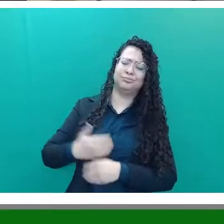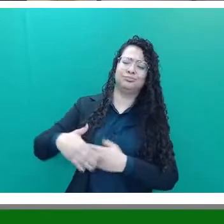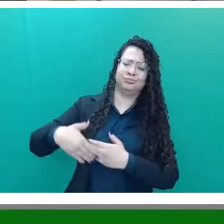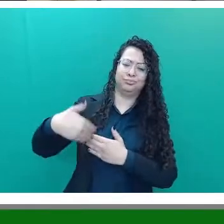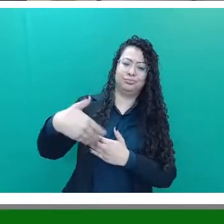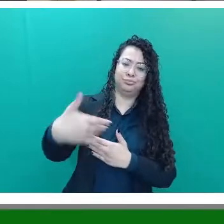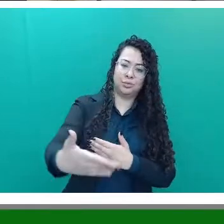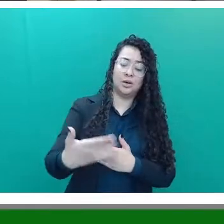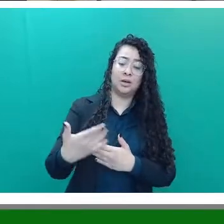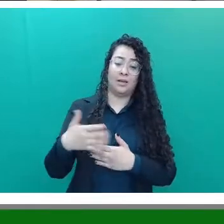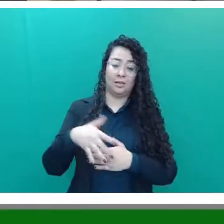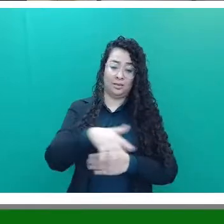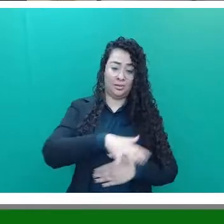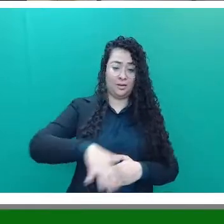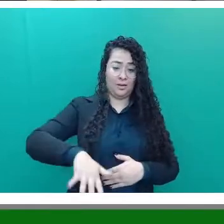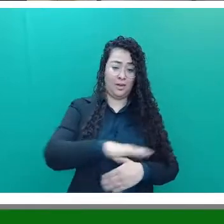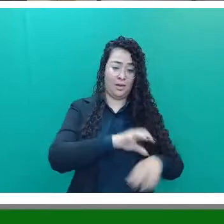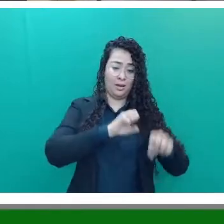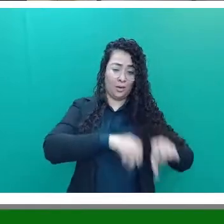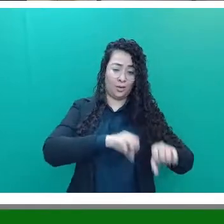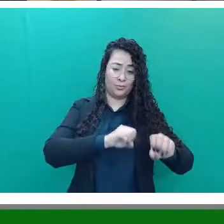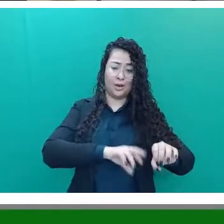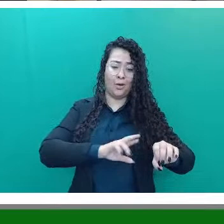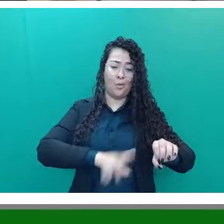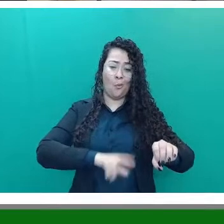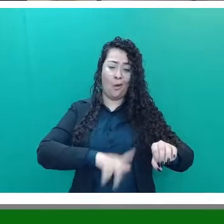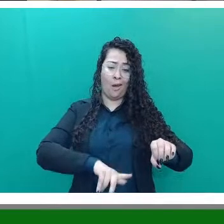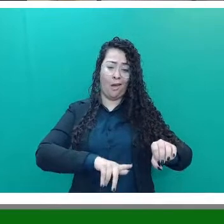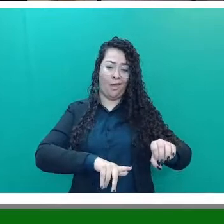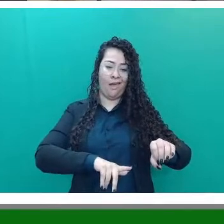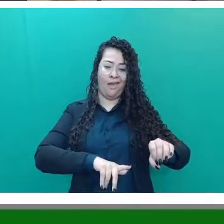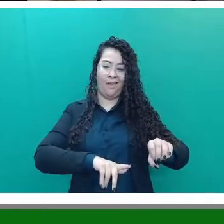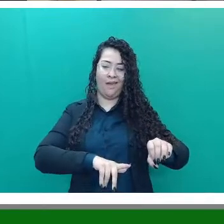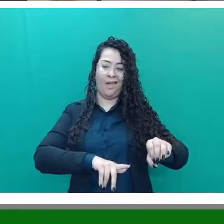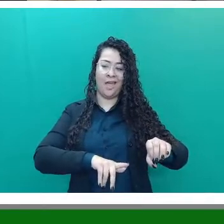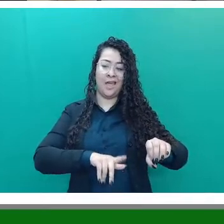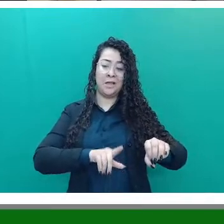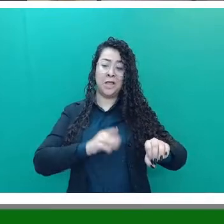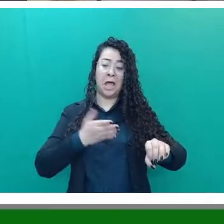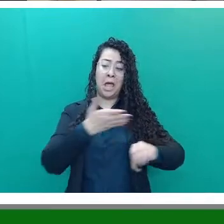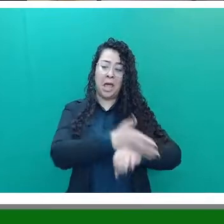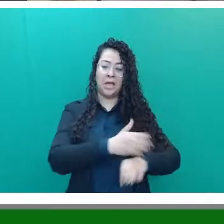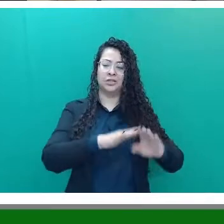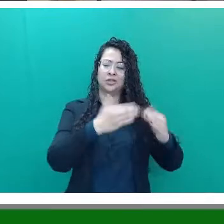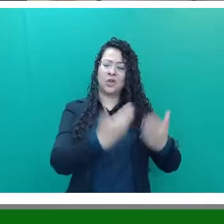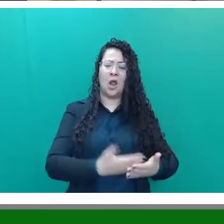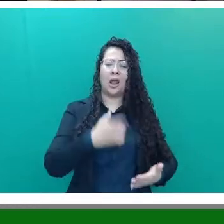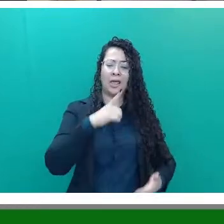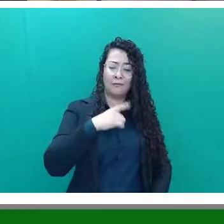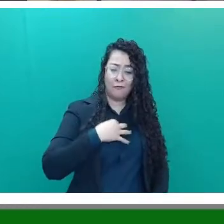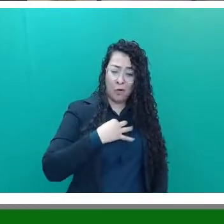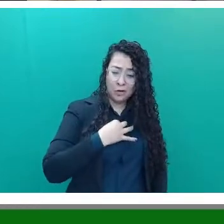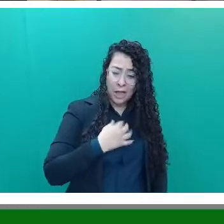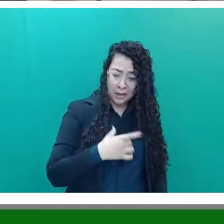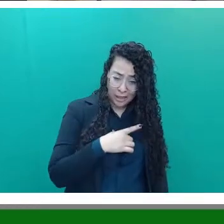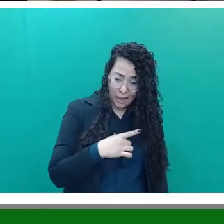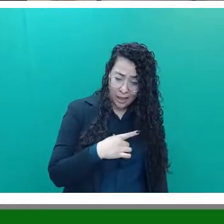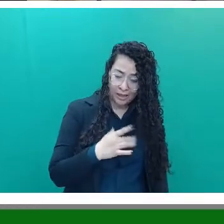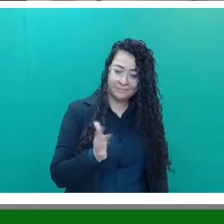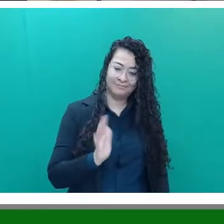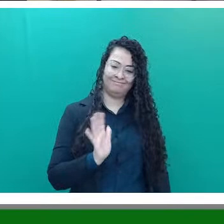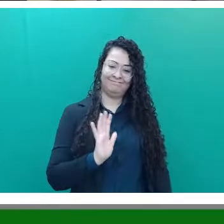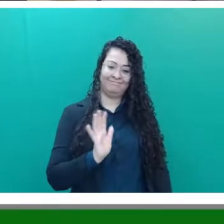educação, não é comum você ir numa escola e ter um intérprete voluntário. Porque o campo da educação começa a interpretação educacional nos